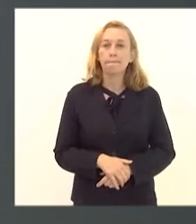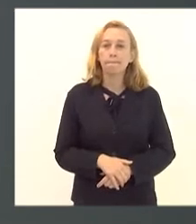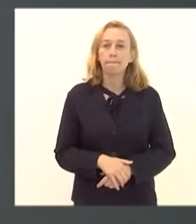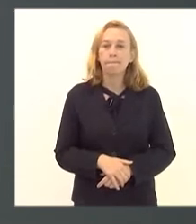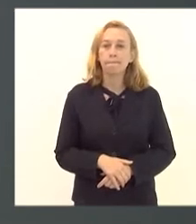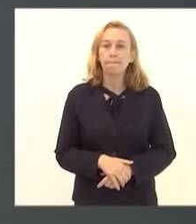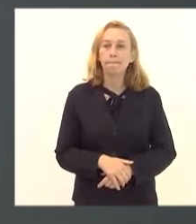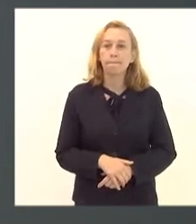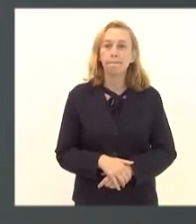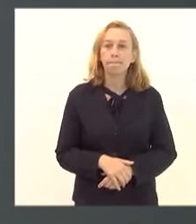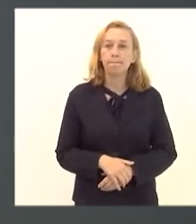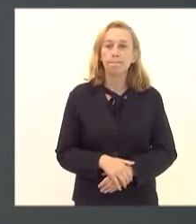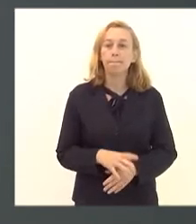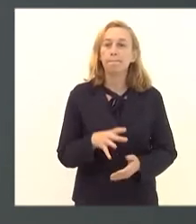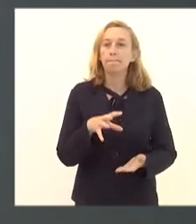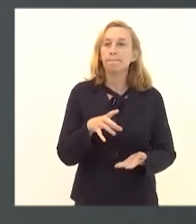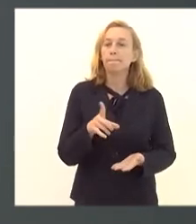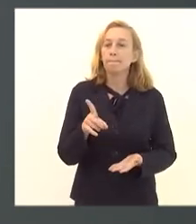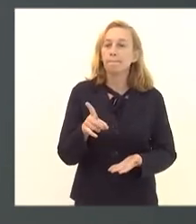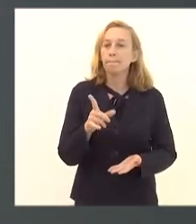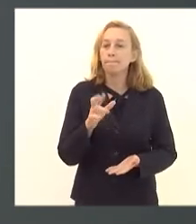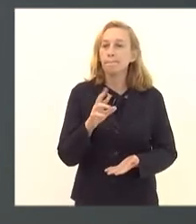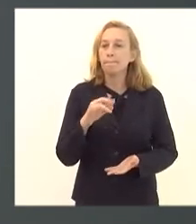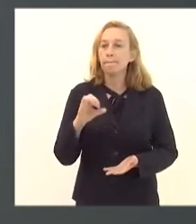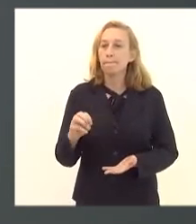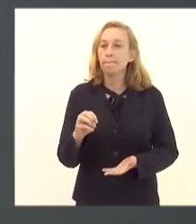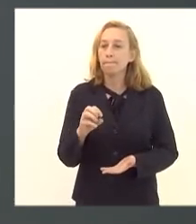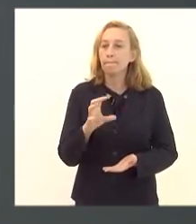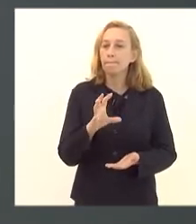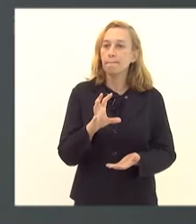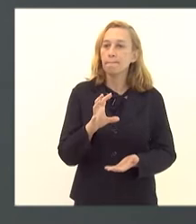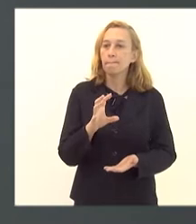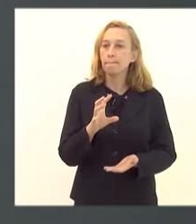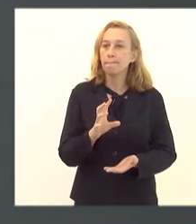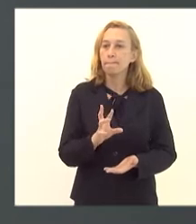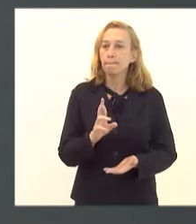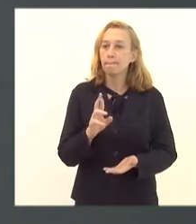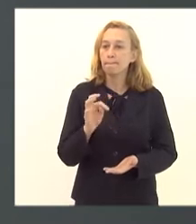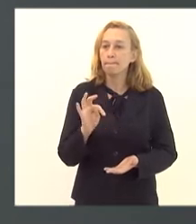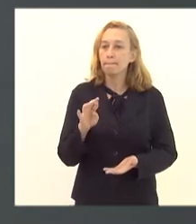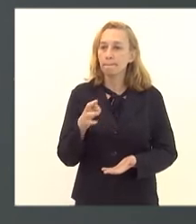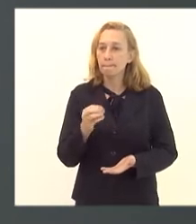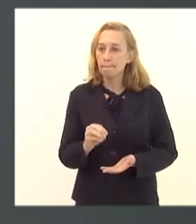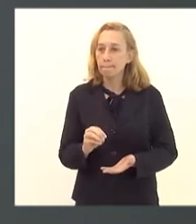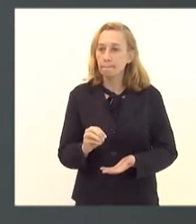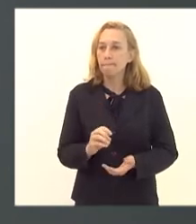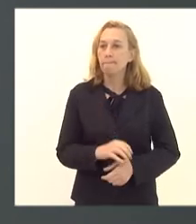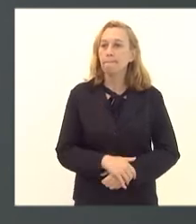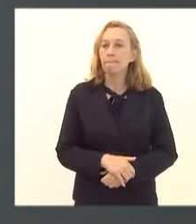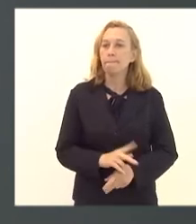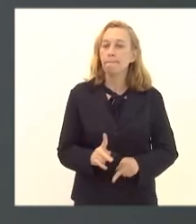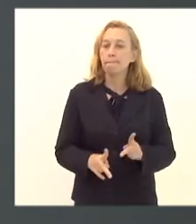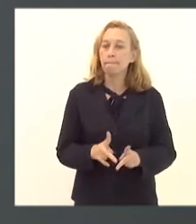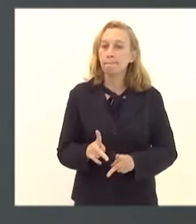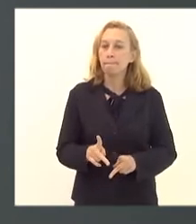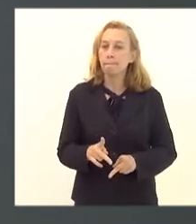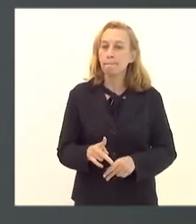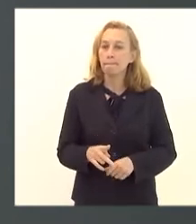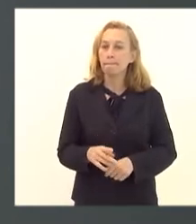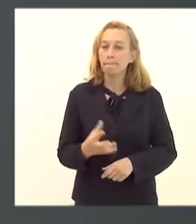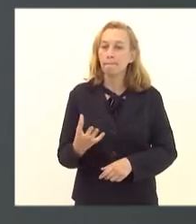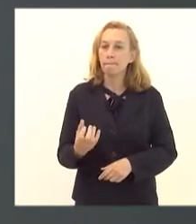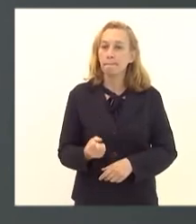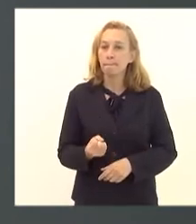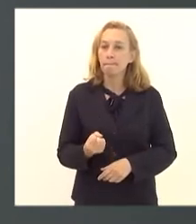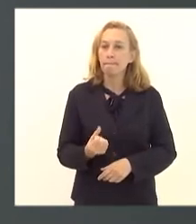A gente já começou pelo Rio Registro e a população beneficiada, né, 6 milhões